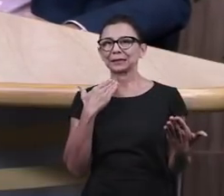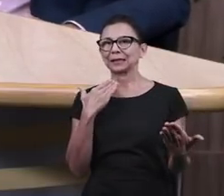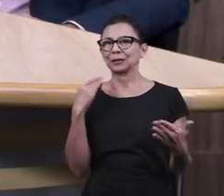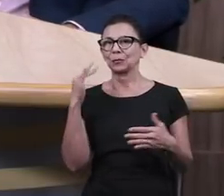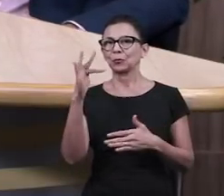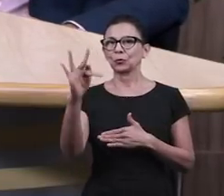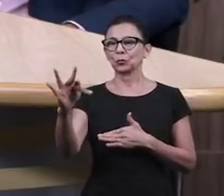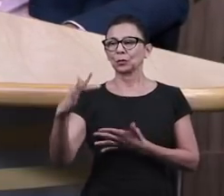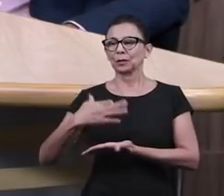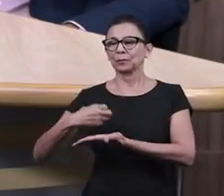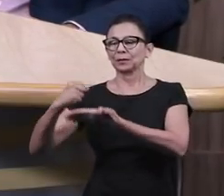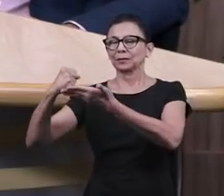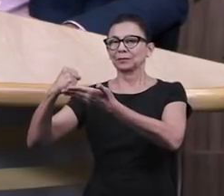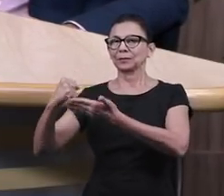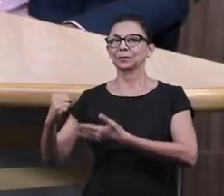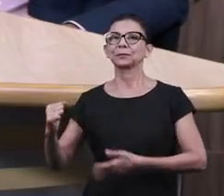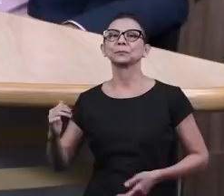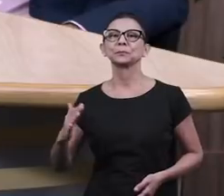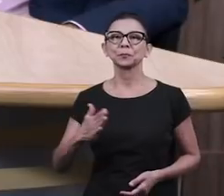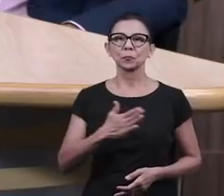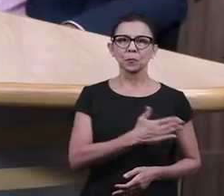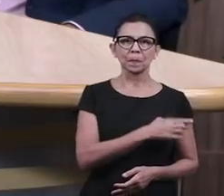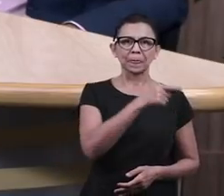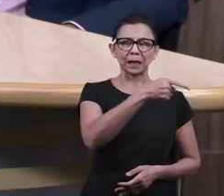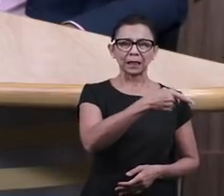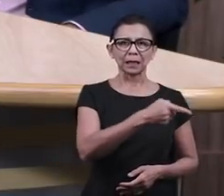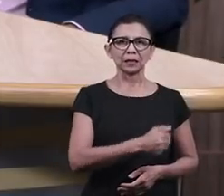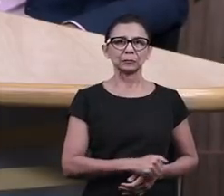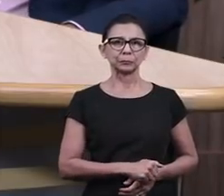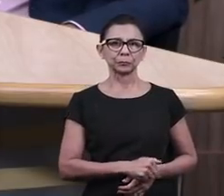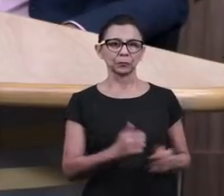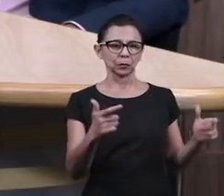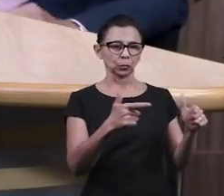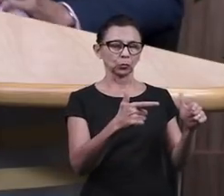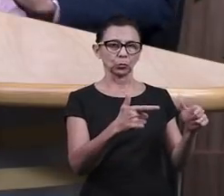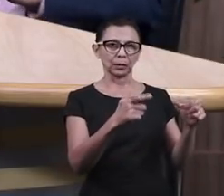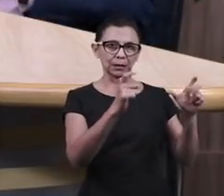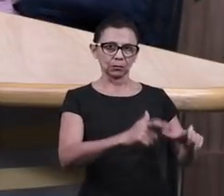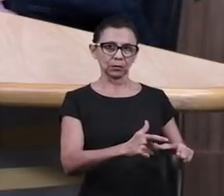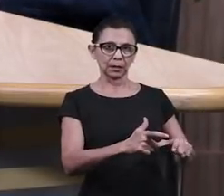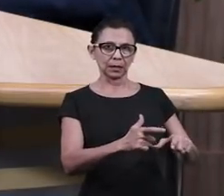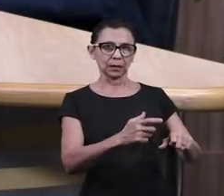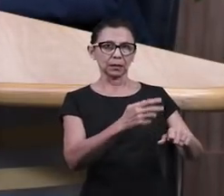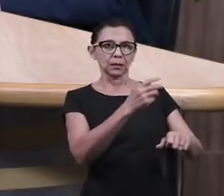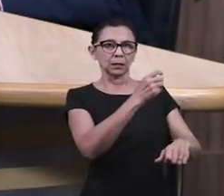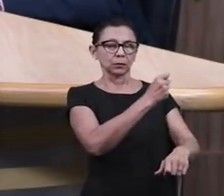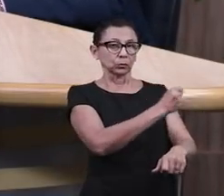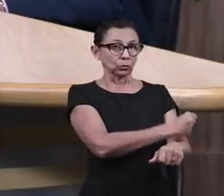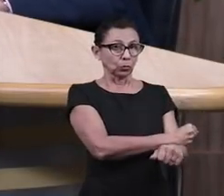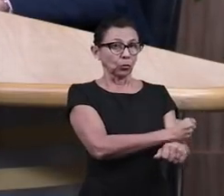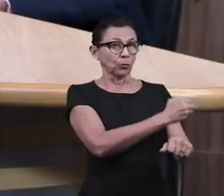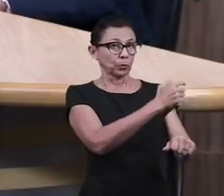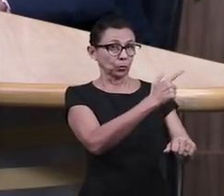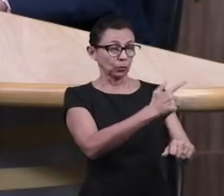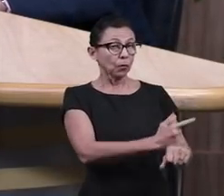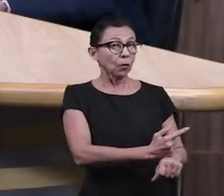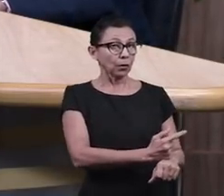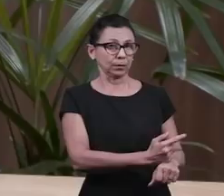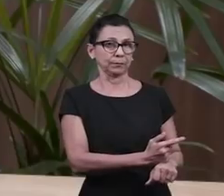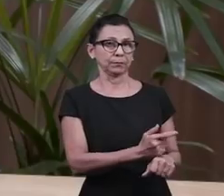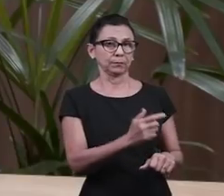quem tirou Ló de Sodoma e Gomorra? Foram os anjos. O Senhor não foi lá pessoalmente e tirou.